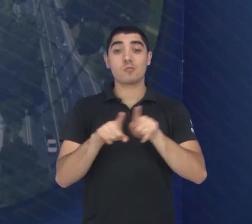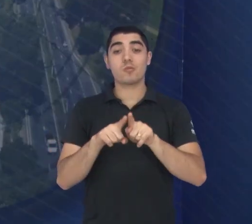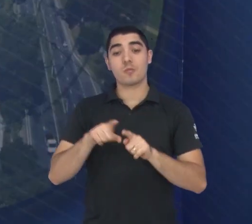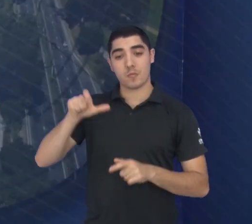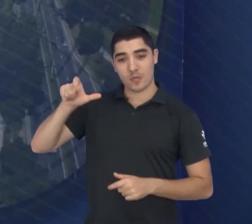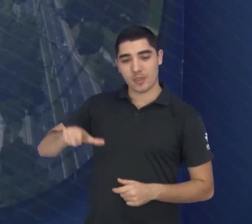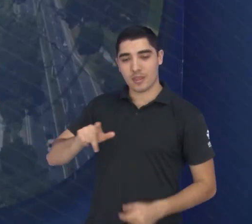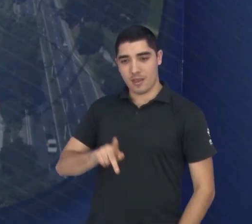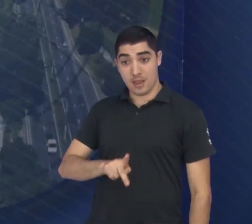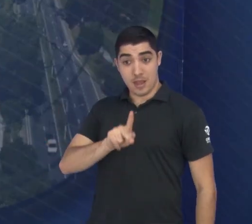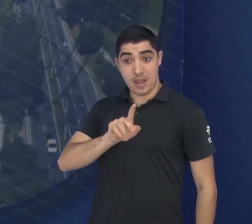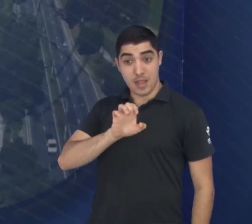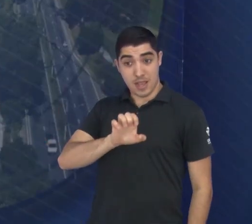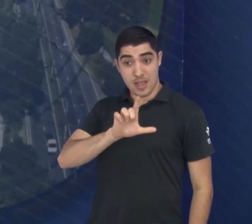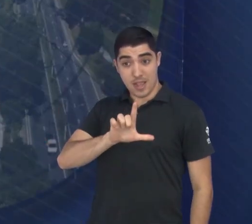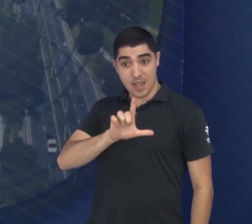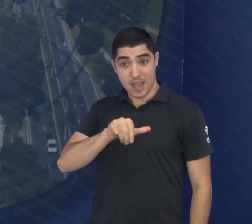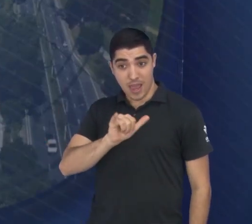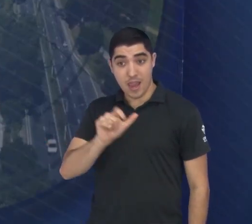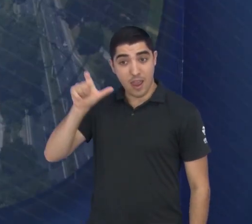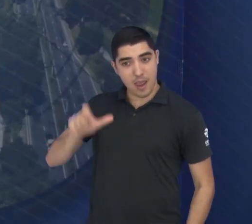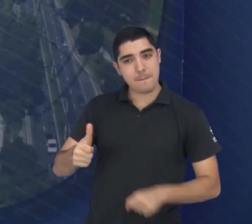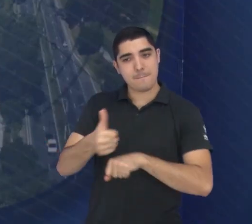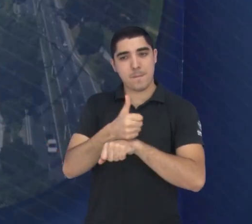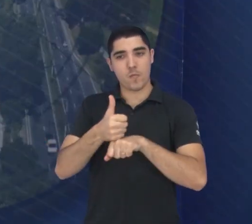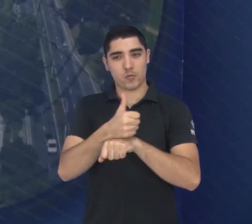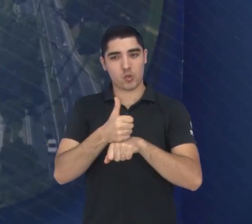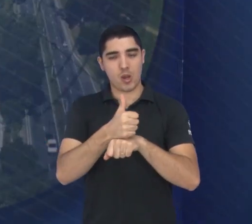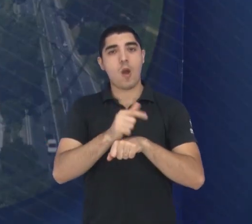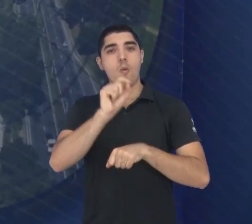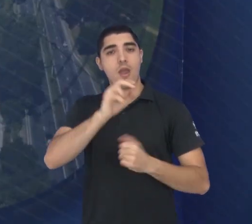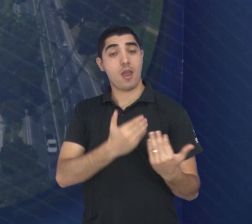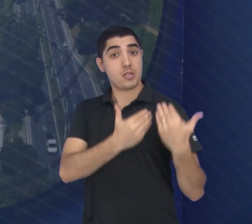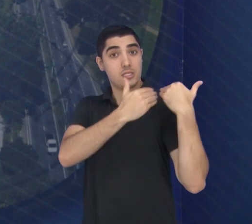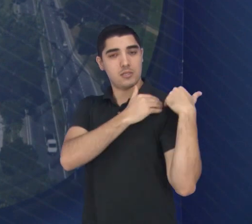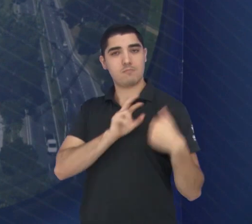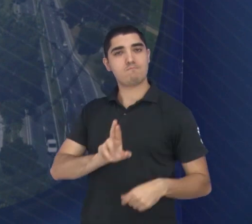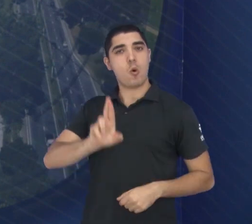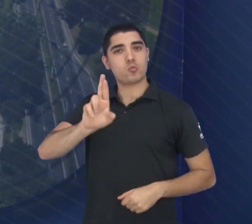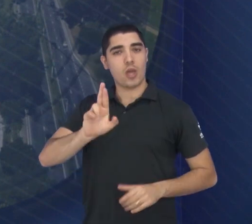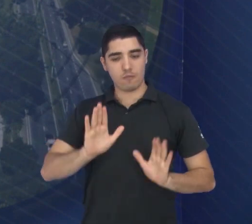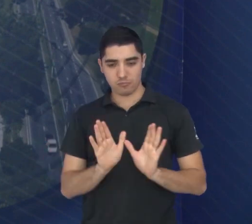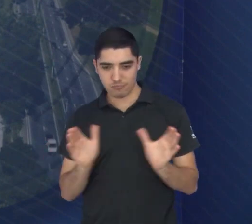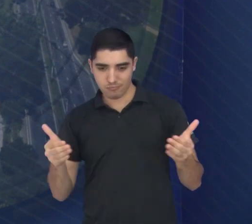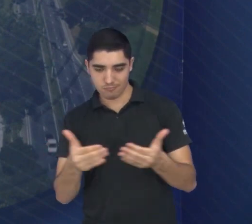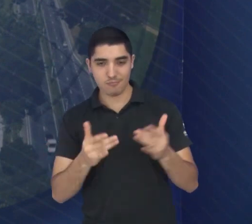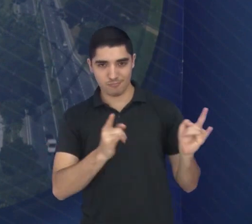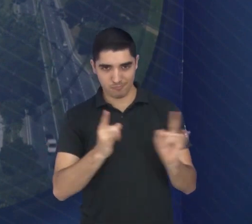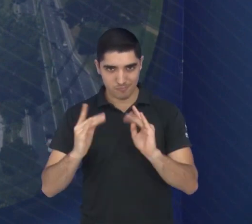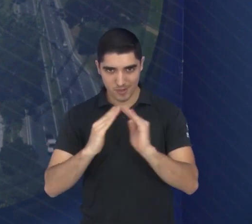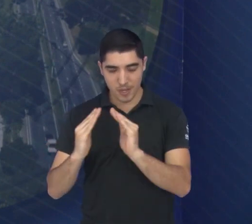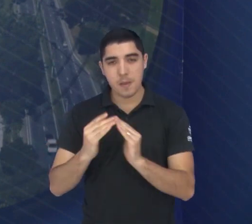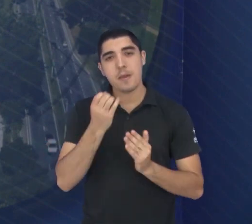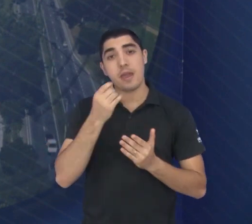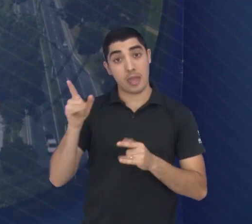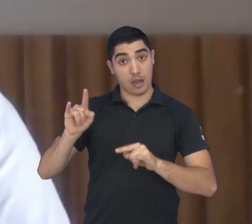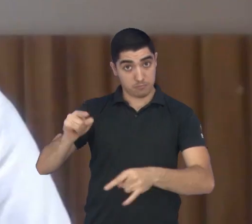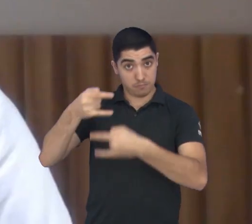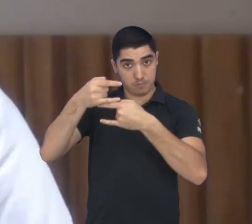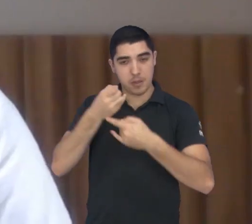Ribeiro, gente, que é síndica profissional e que participa com a gente de forma remota. Seja muito bem-vinda,